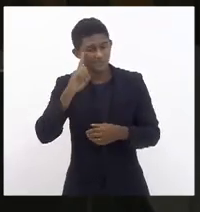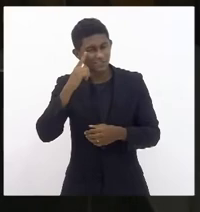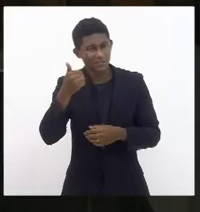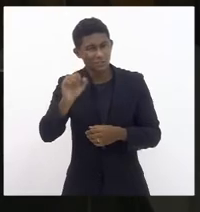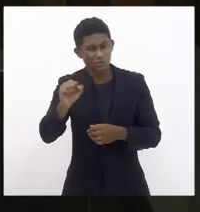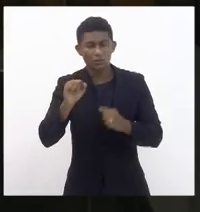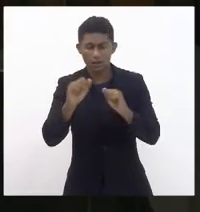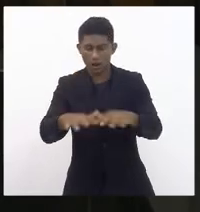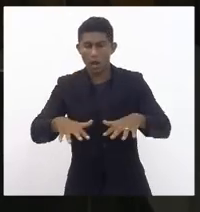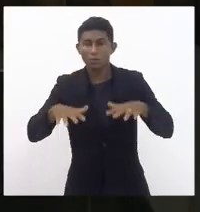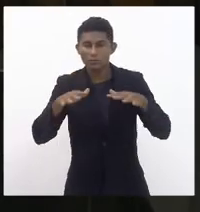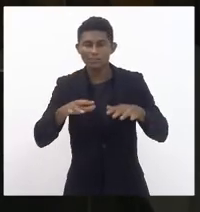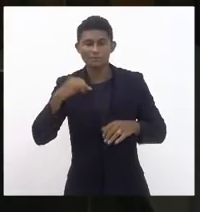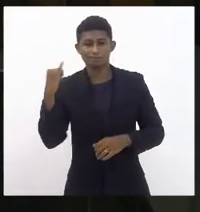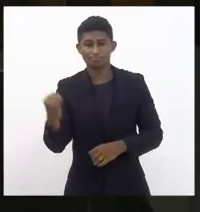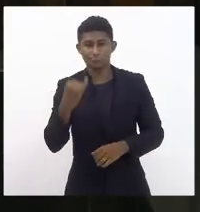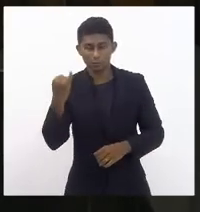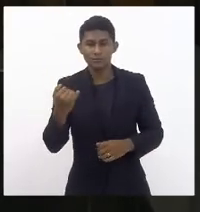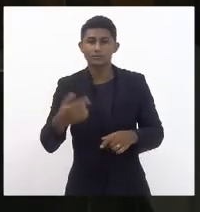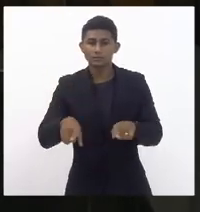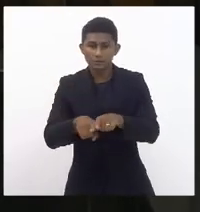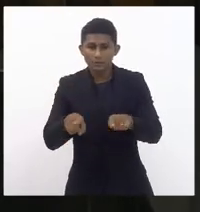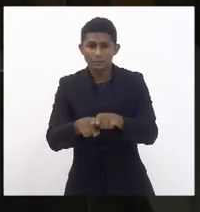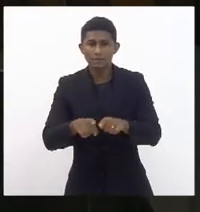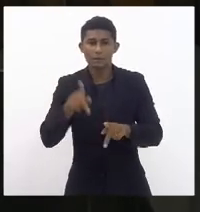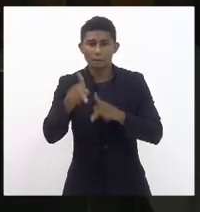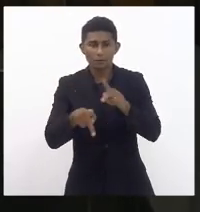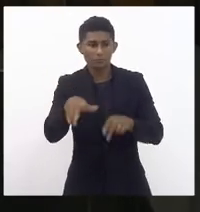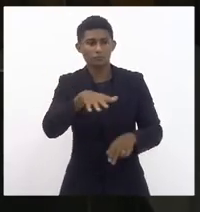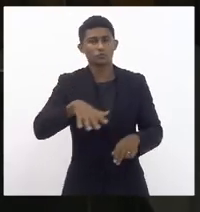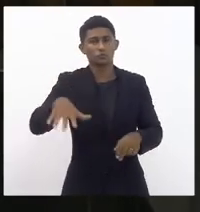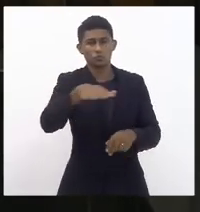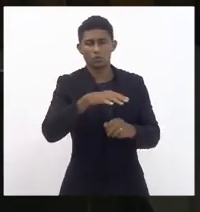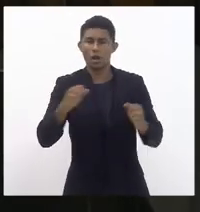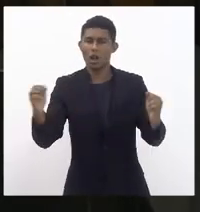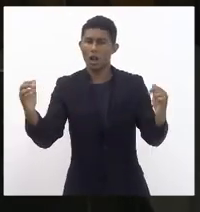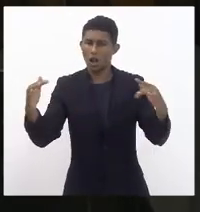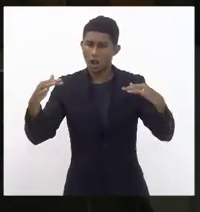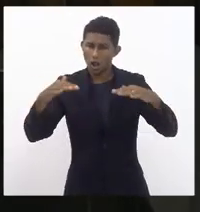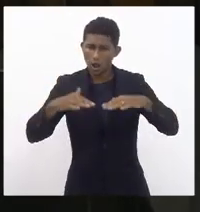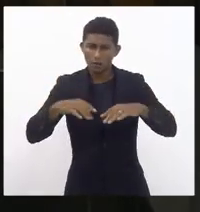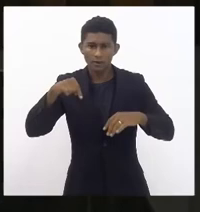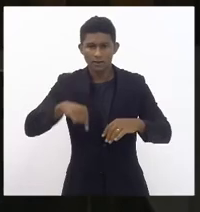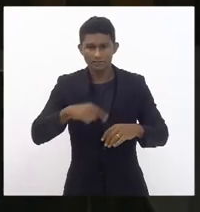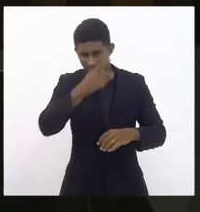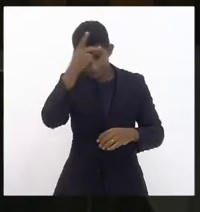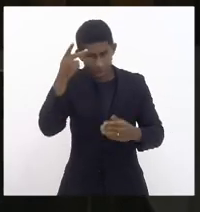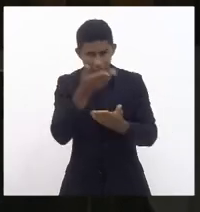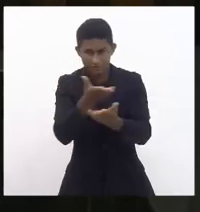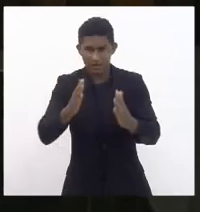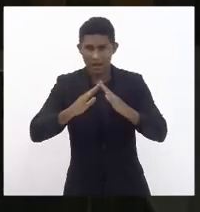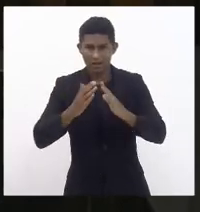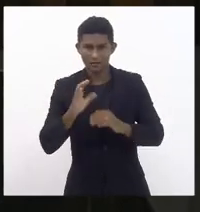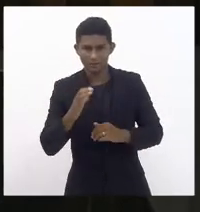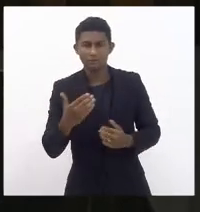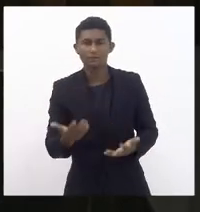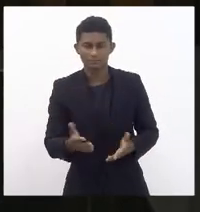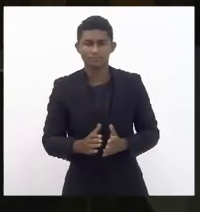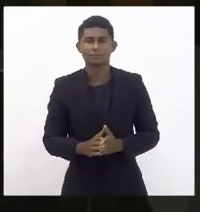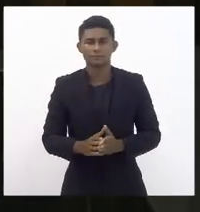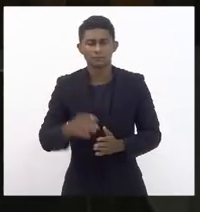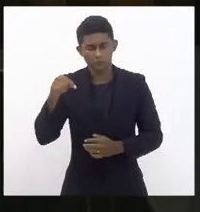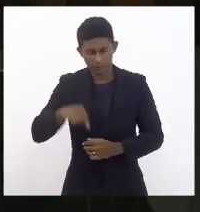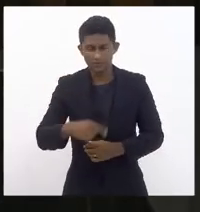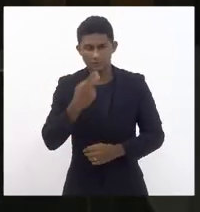e tenha o comparecimento da maioria das das pessoas que puderem vir na cidade de Niterói e fica aqui